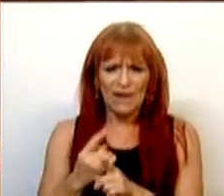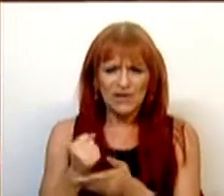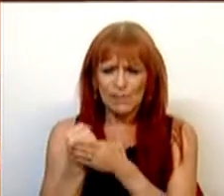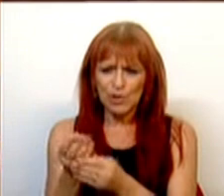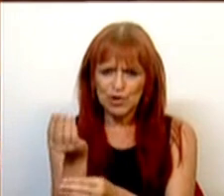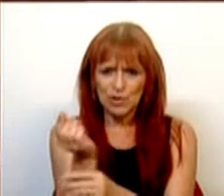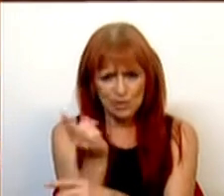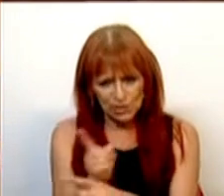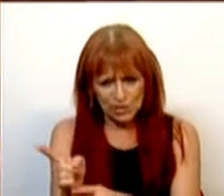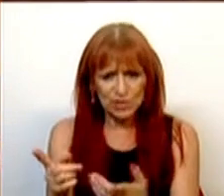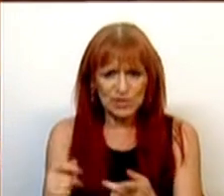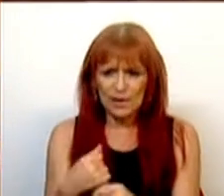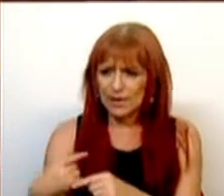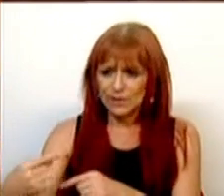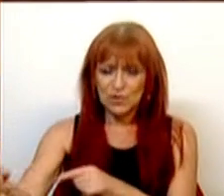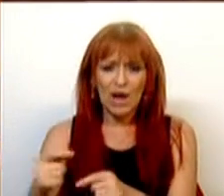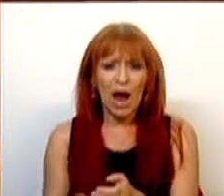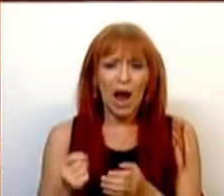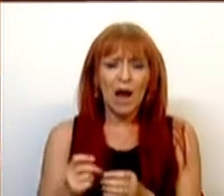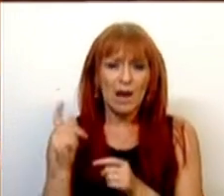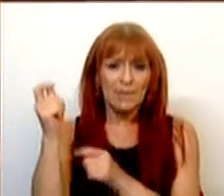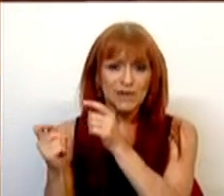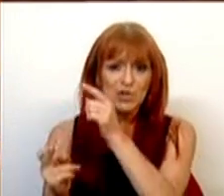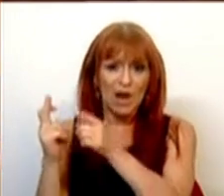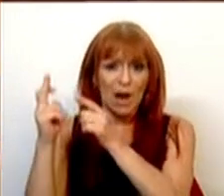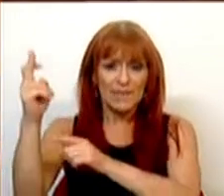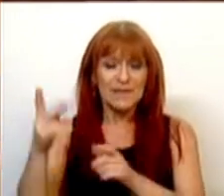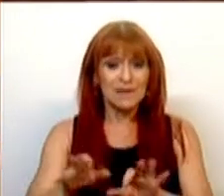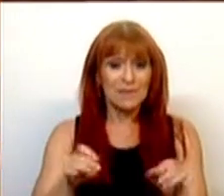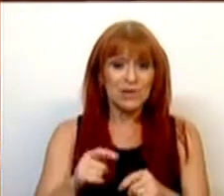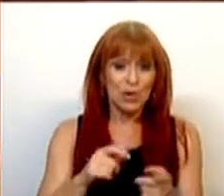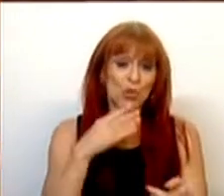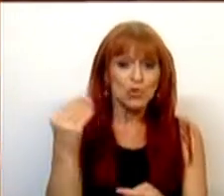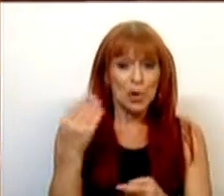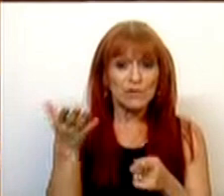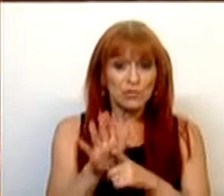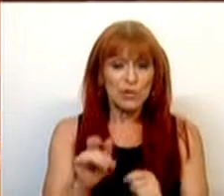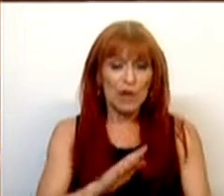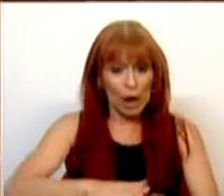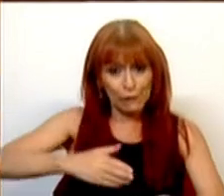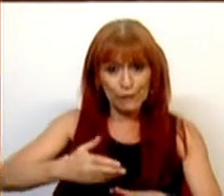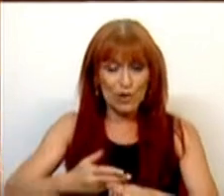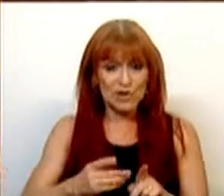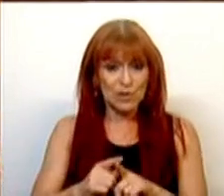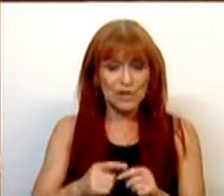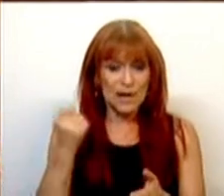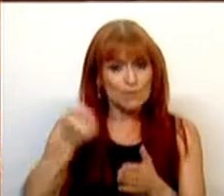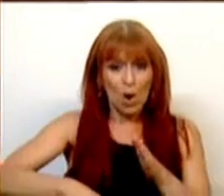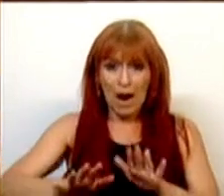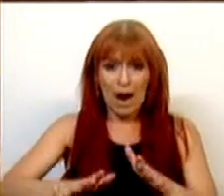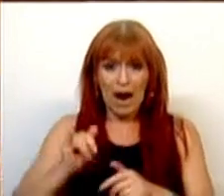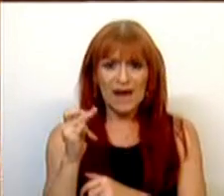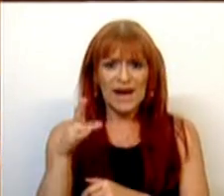apoios extraordinários e permanentes e com o aumento das pensões. Foi assim com os jovens, por exemplo, com o reforço das isenções no